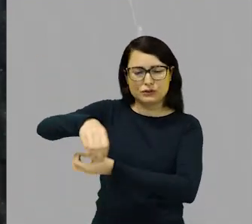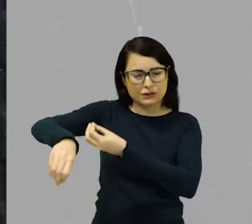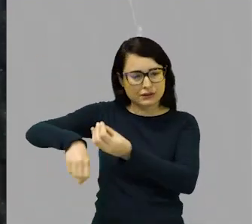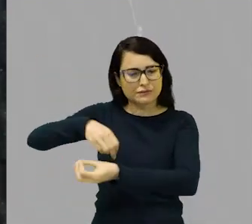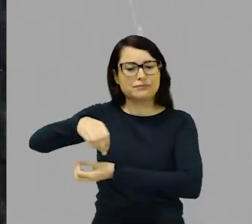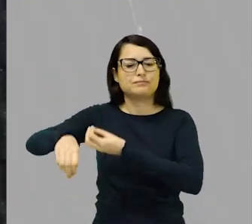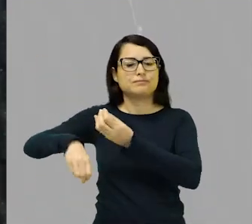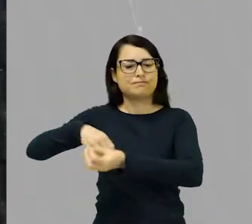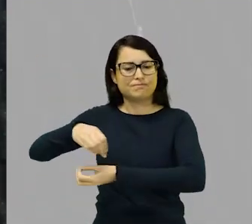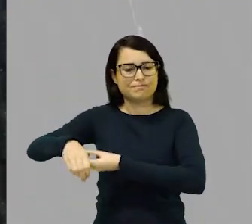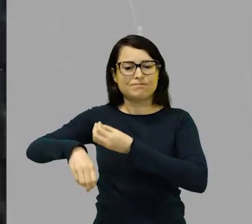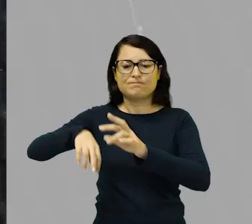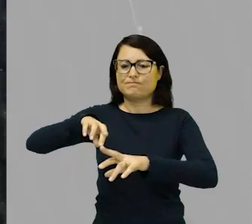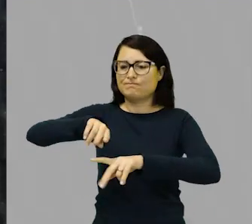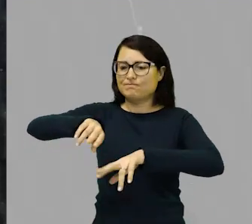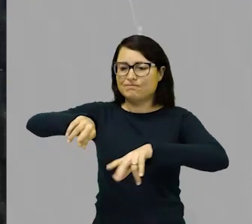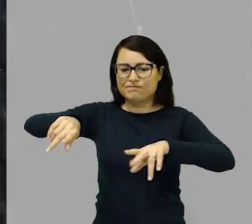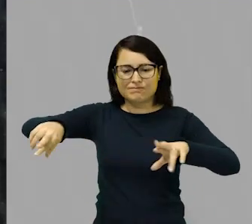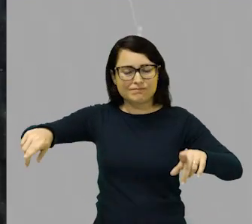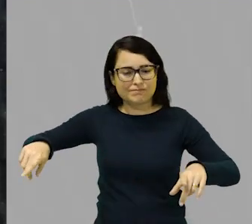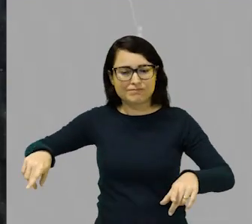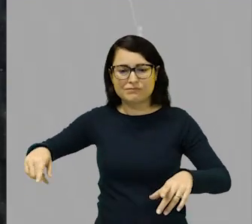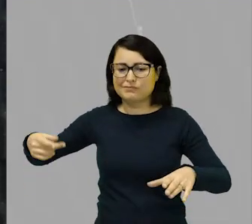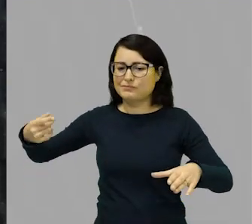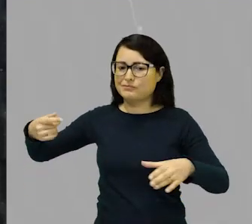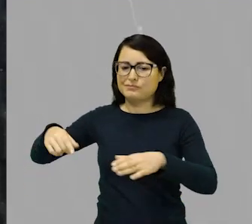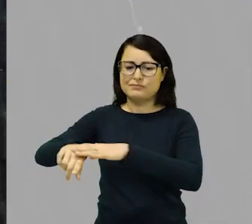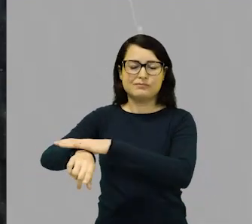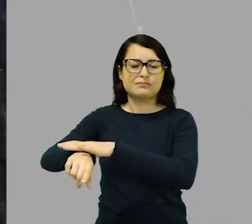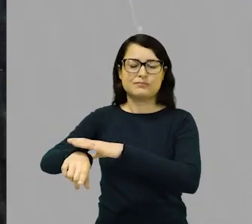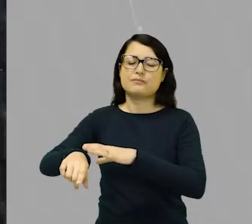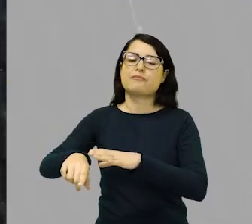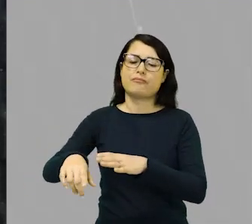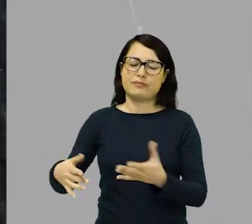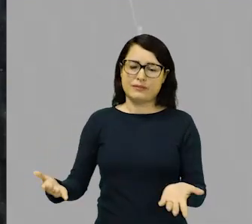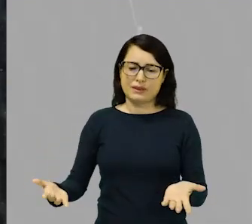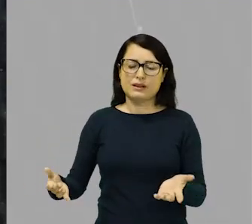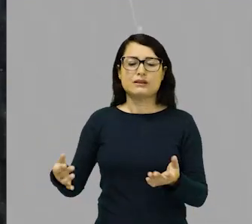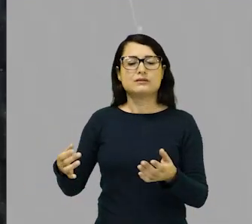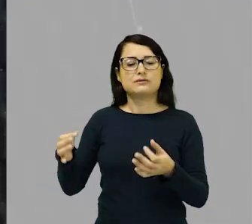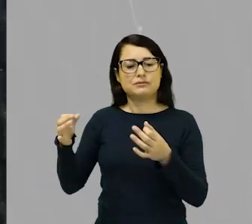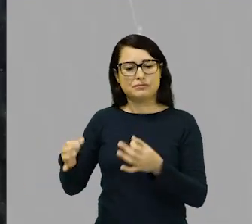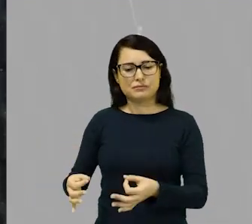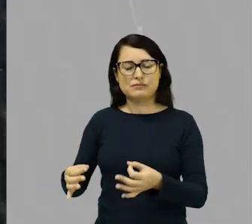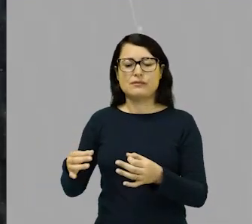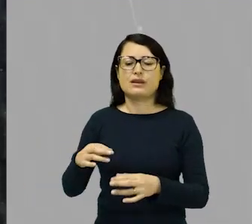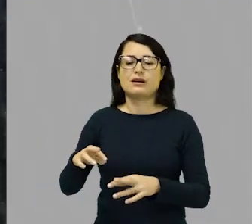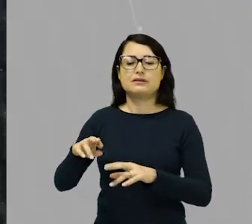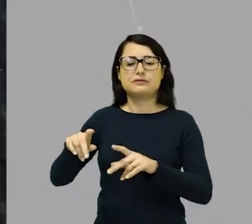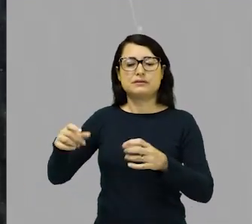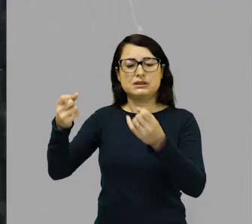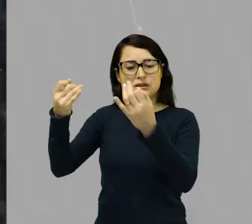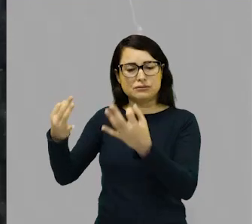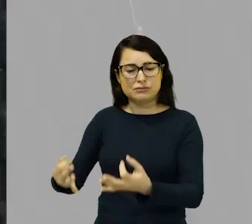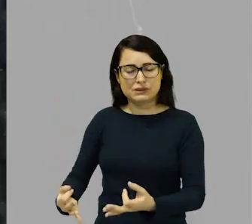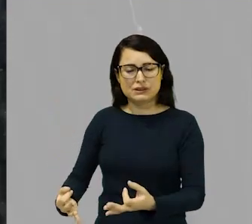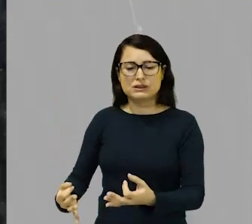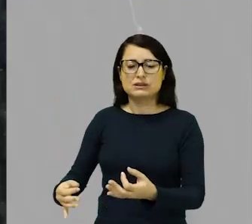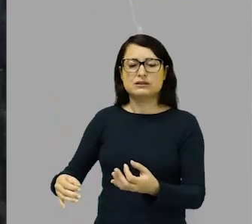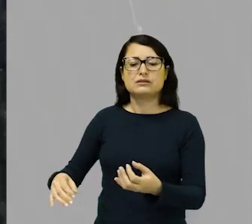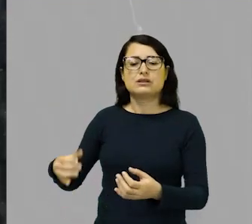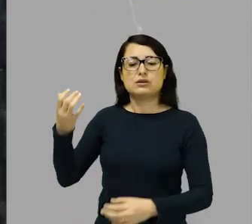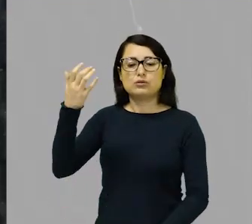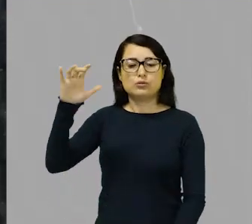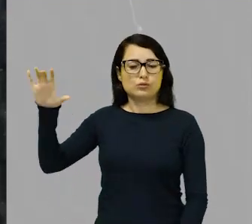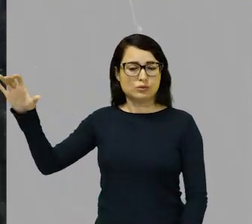né, múltipla, complexa demais, certo? Então, daí que se explica essa diversidade, essa